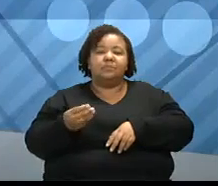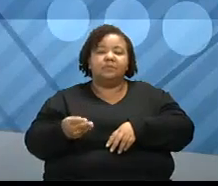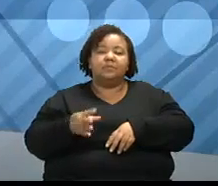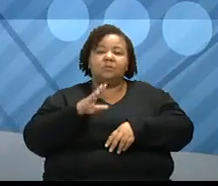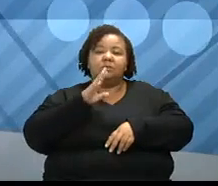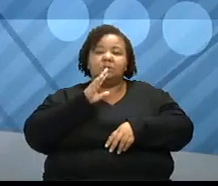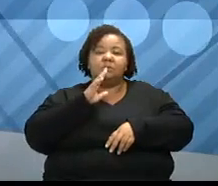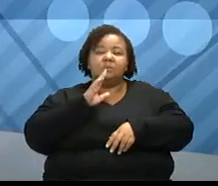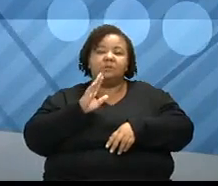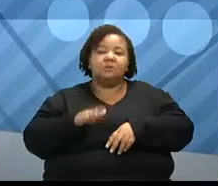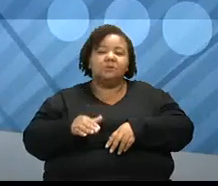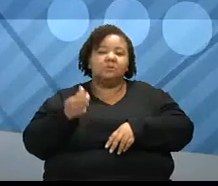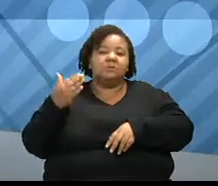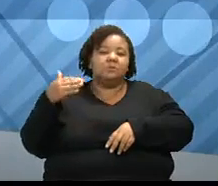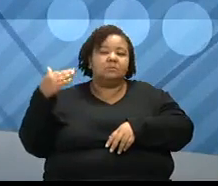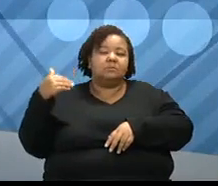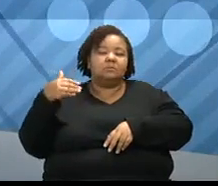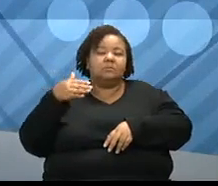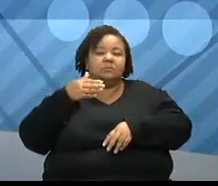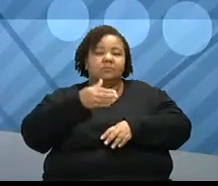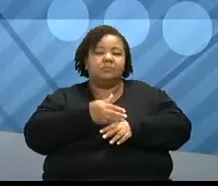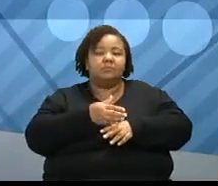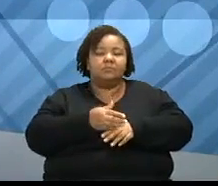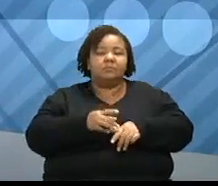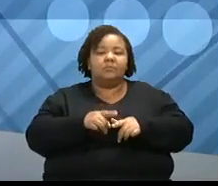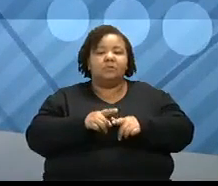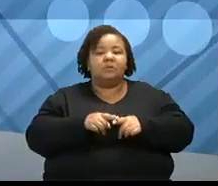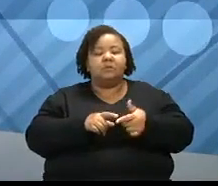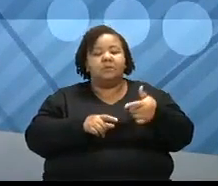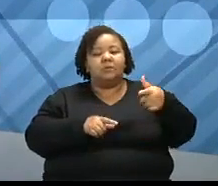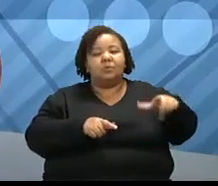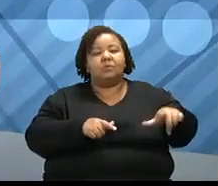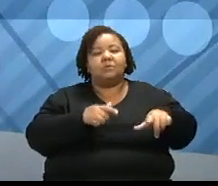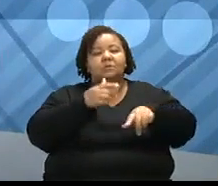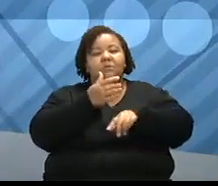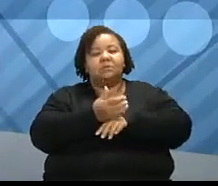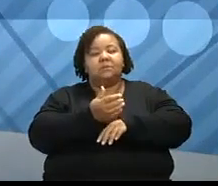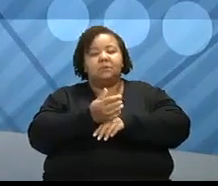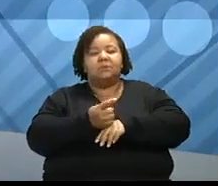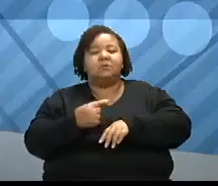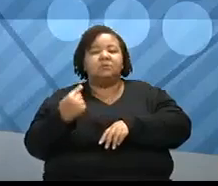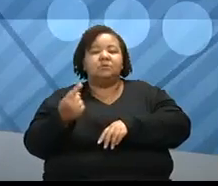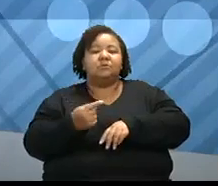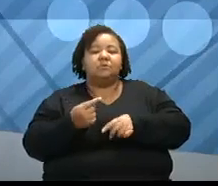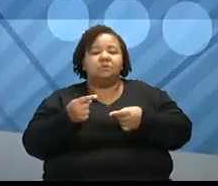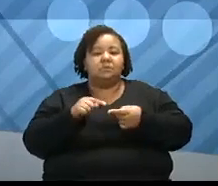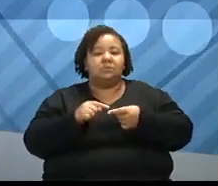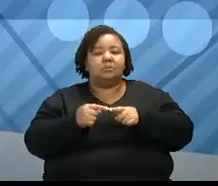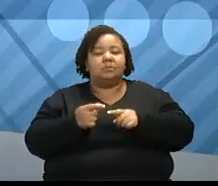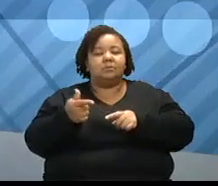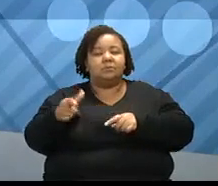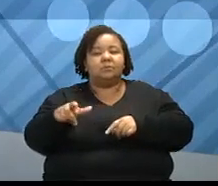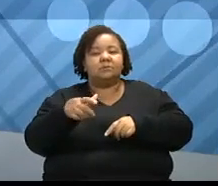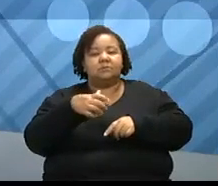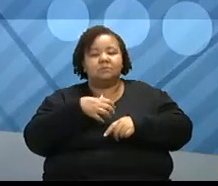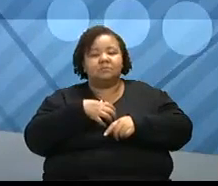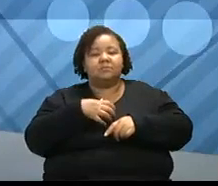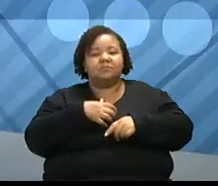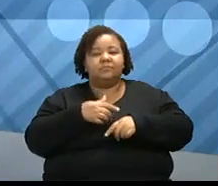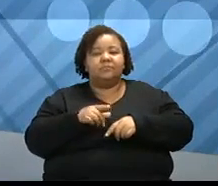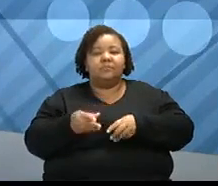conhecimentos que já foram trabalhados anteriormente, inclusive em outras disciplinas, e nós articulamos de uma outra forma, de